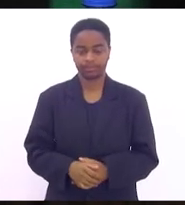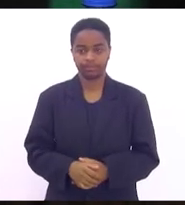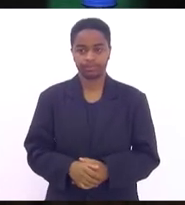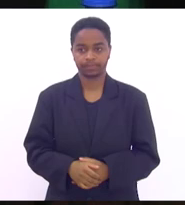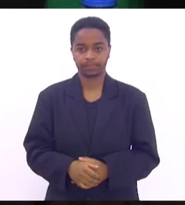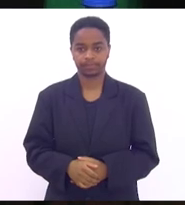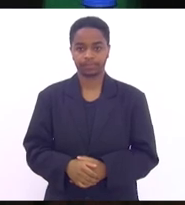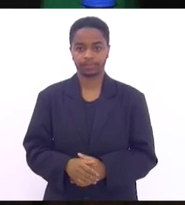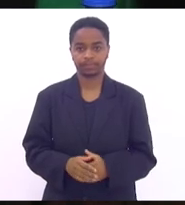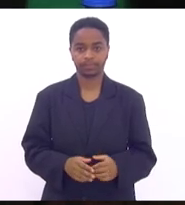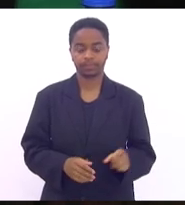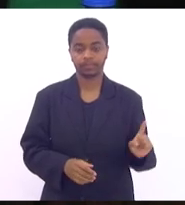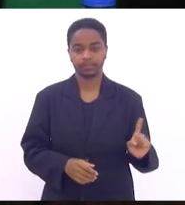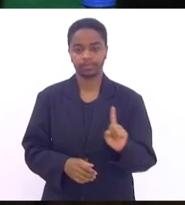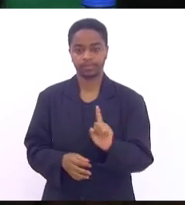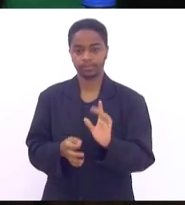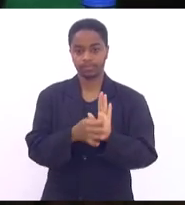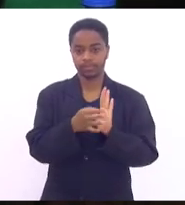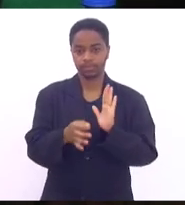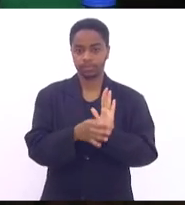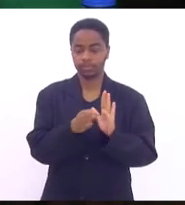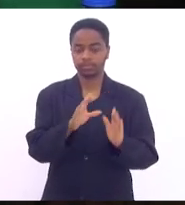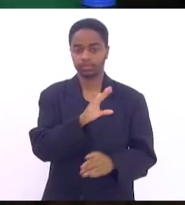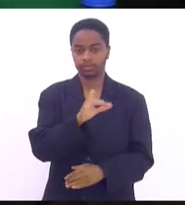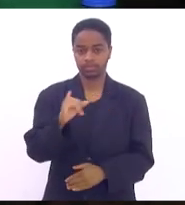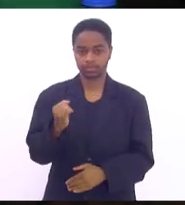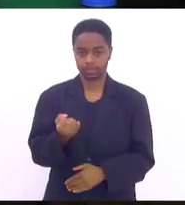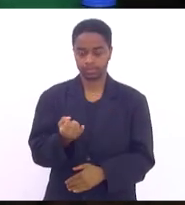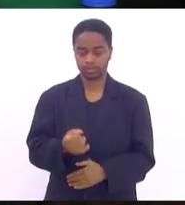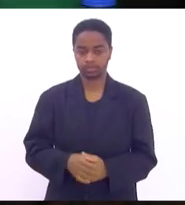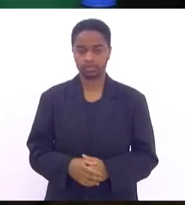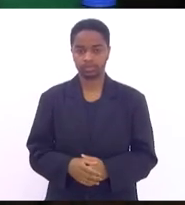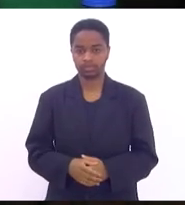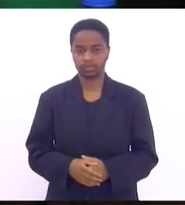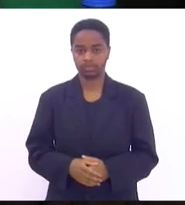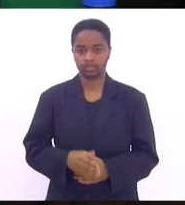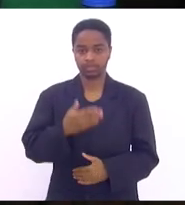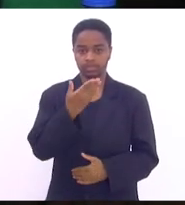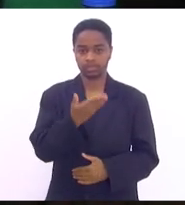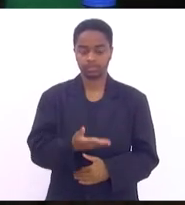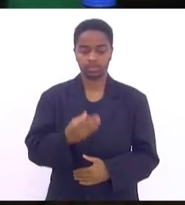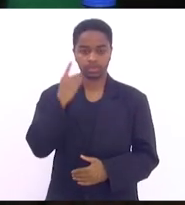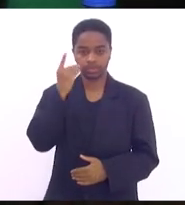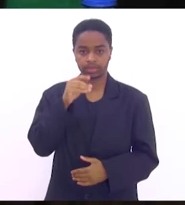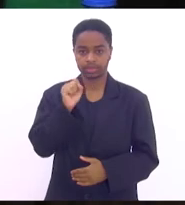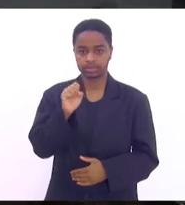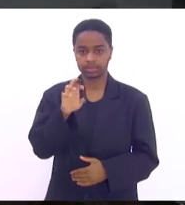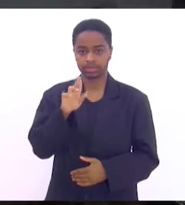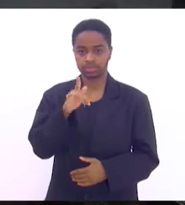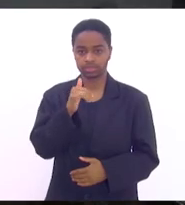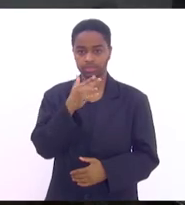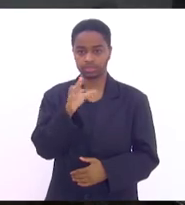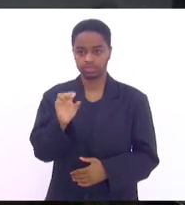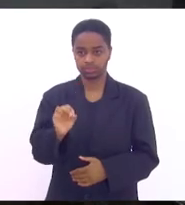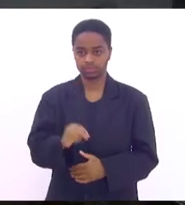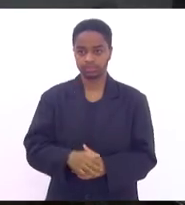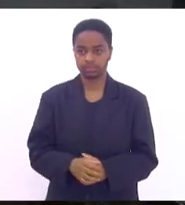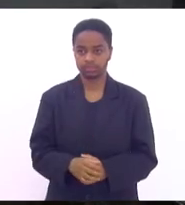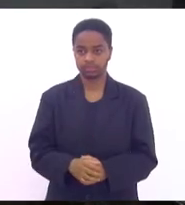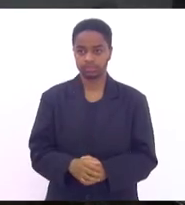Para emitir parecer pela Comissão de Constituição e Justiça, deputado Dr. Serginho.